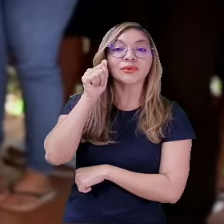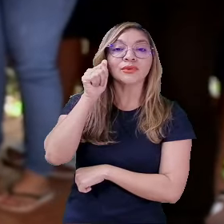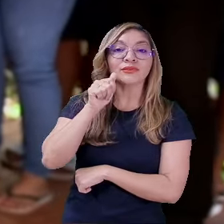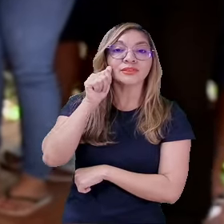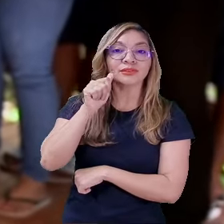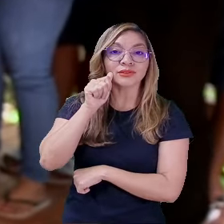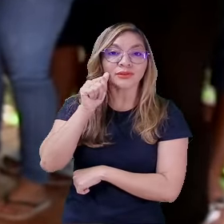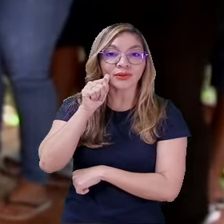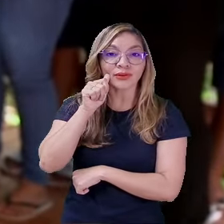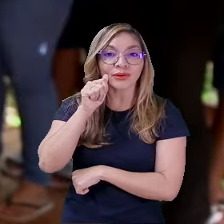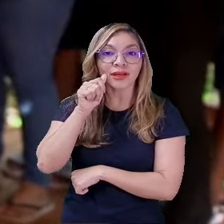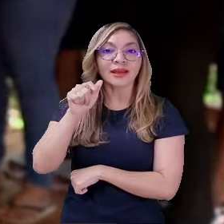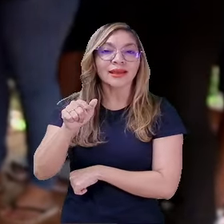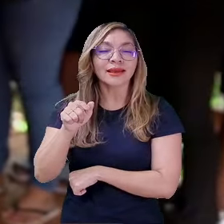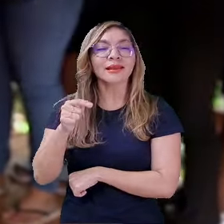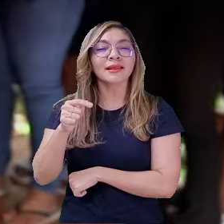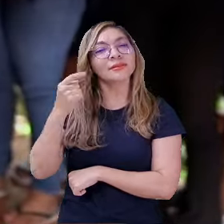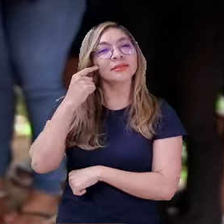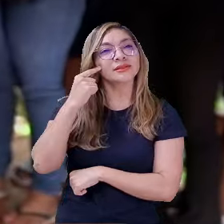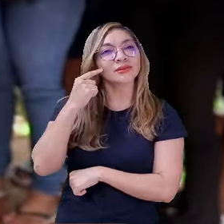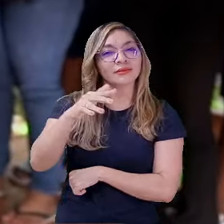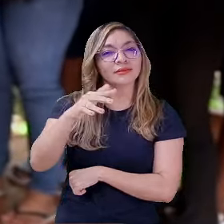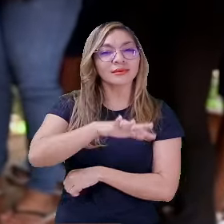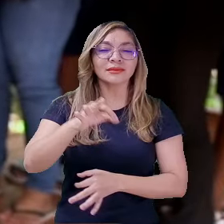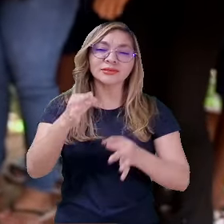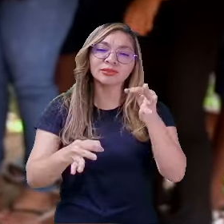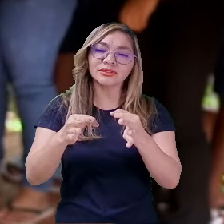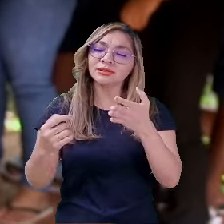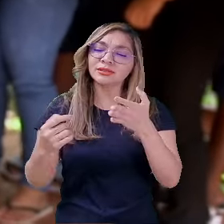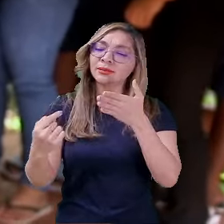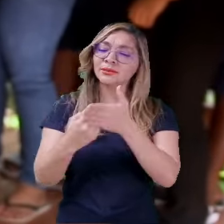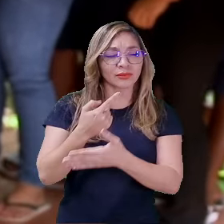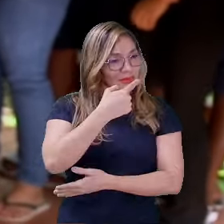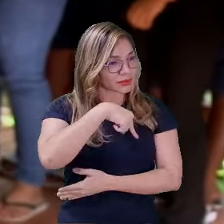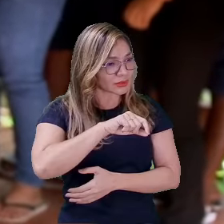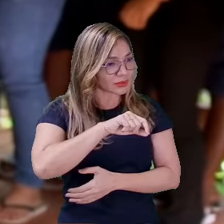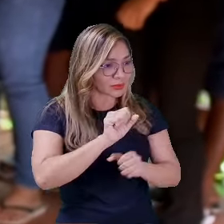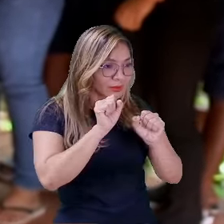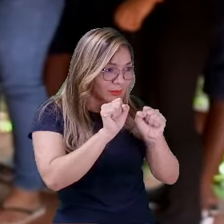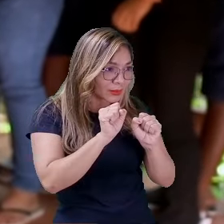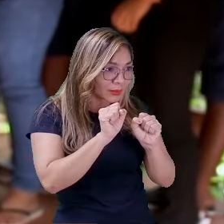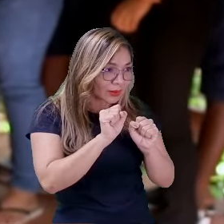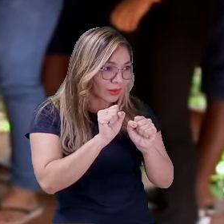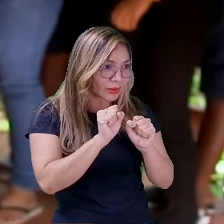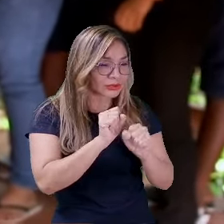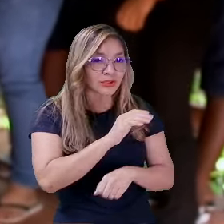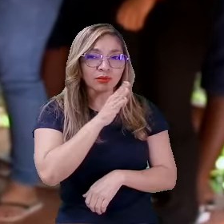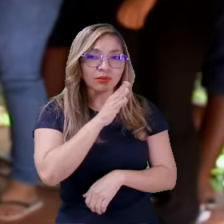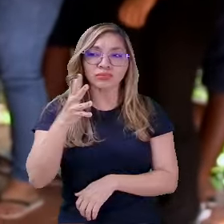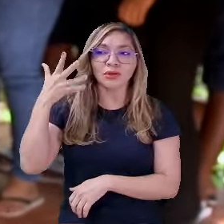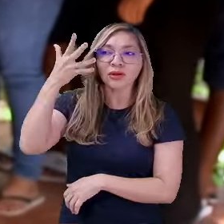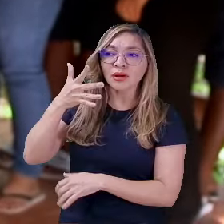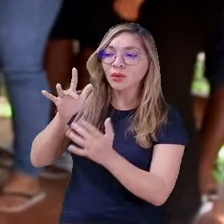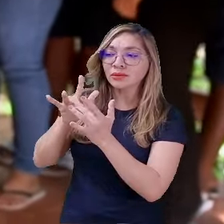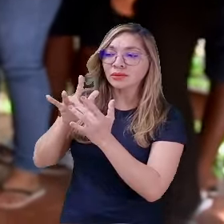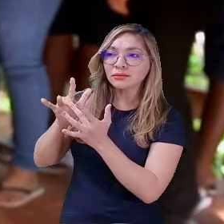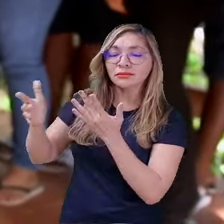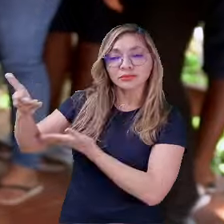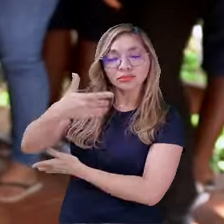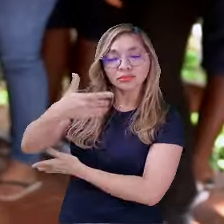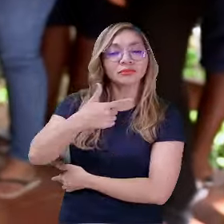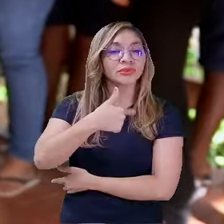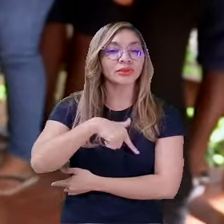de justiça. E ela perguntou se nós poderíamos ter um contrato, entrevista com os alunos. E nós propusemos que